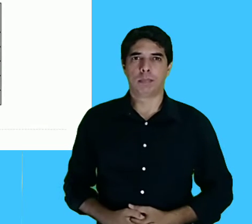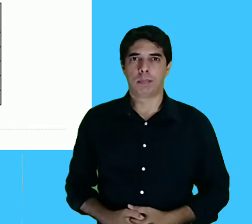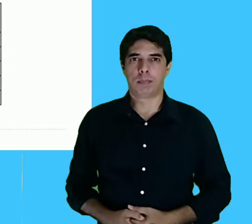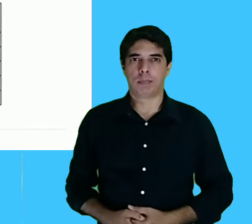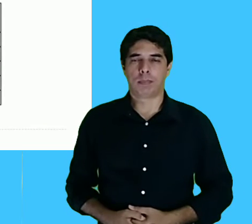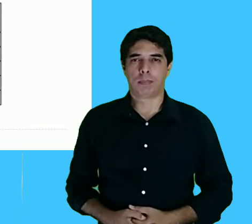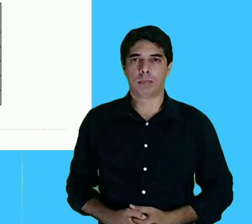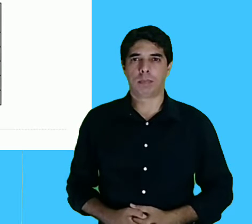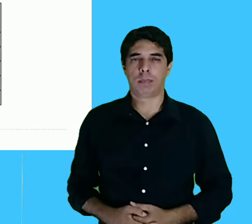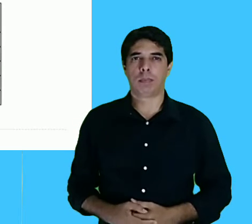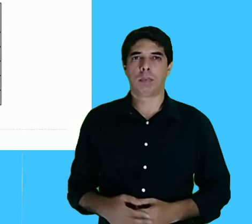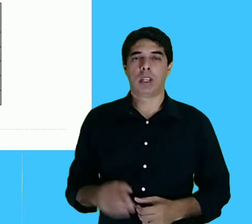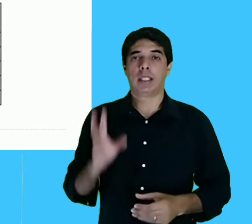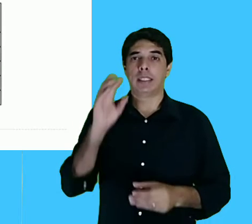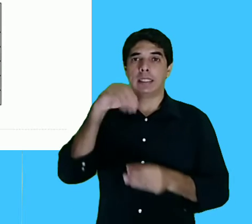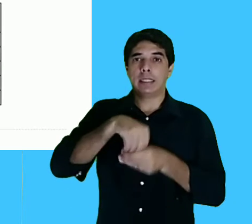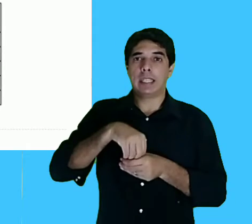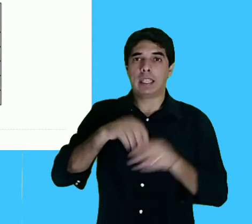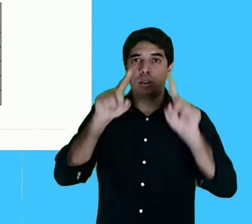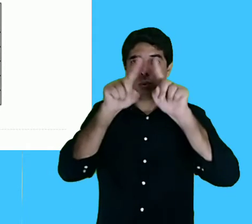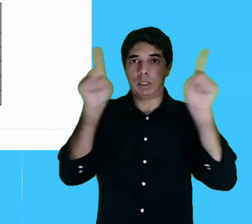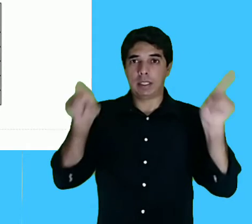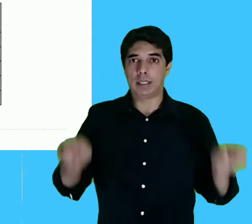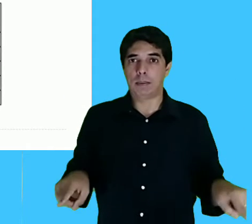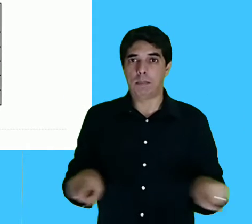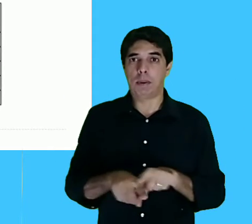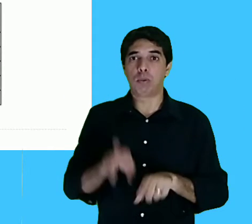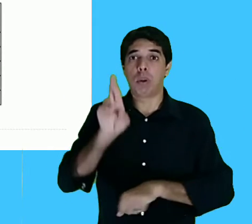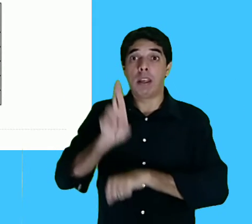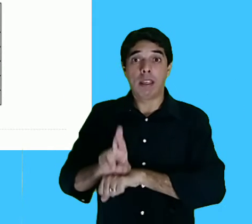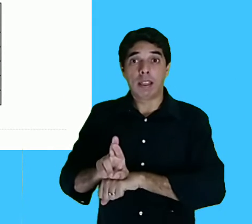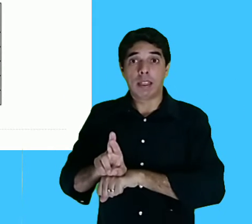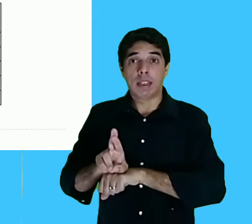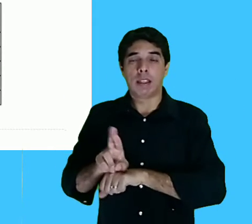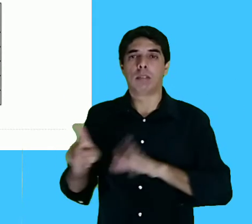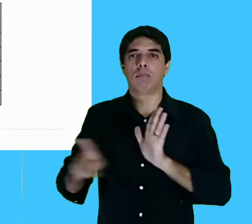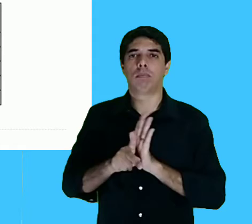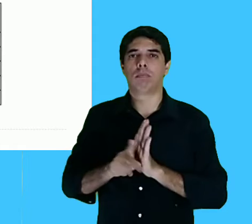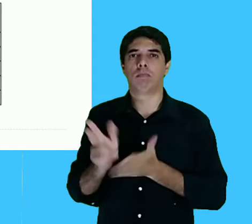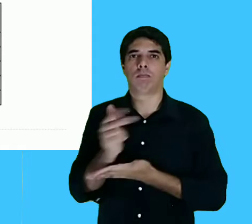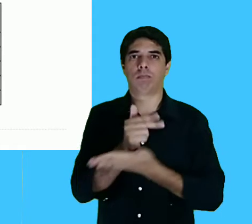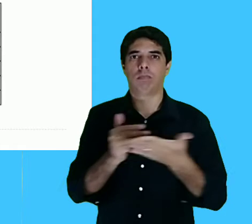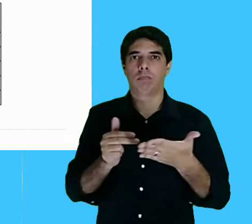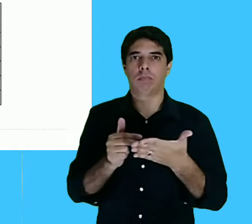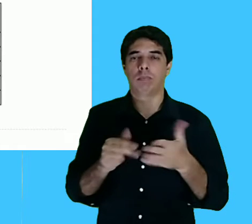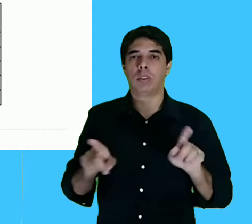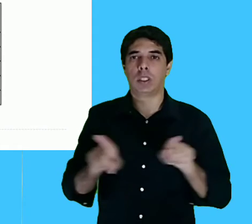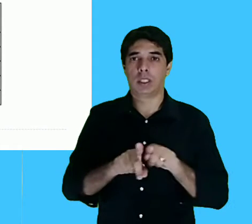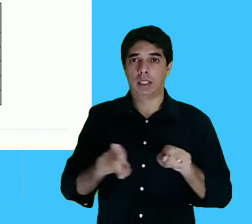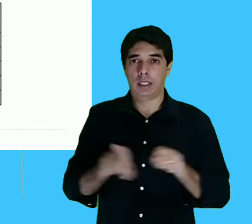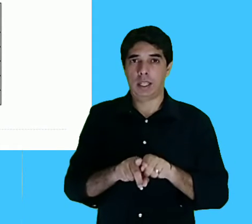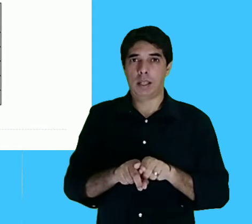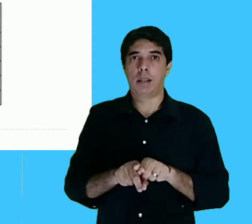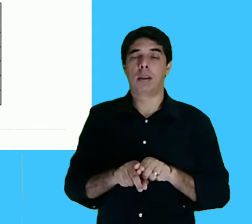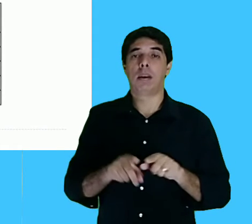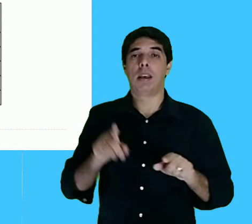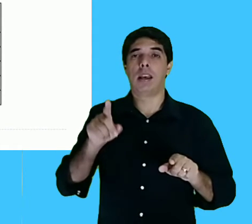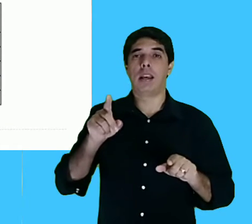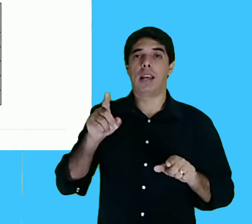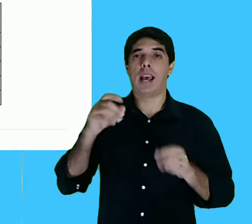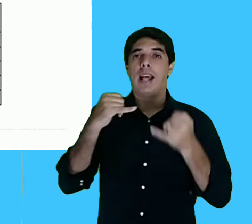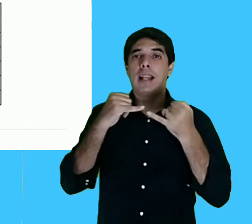E a largura da linha que vai desenhar o quadro. Então, aqui nós temos um espaço para